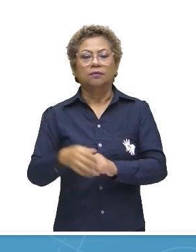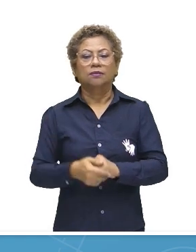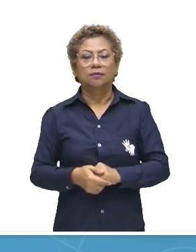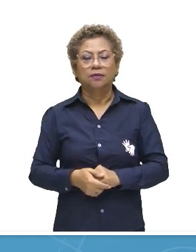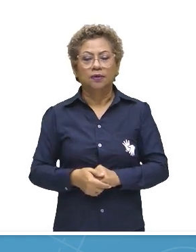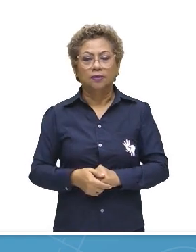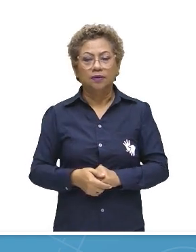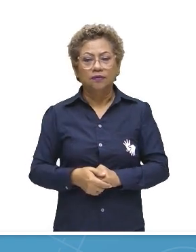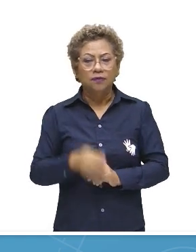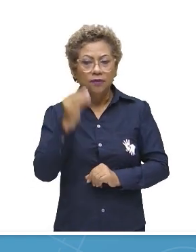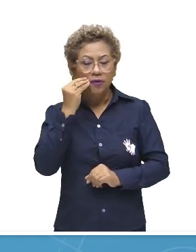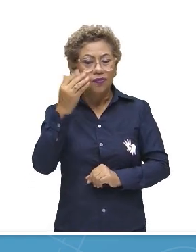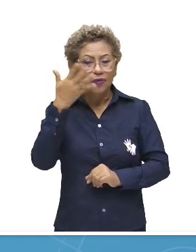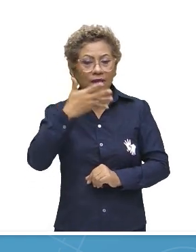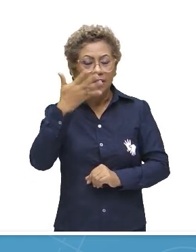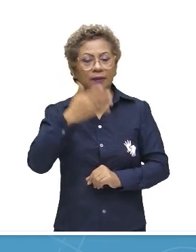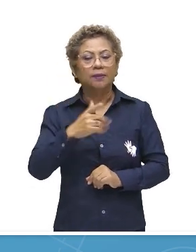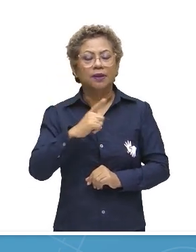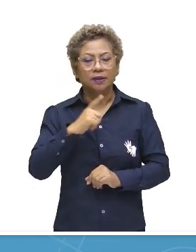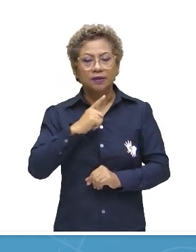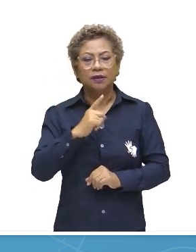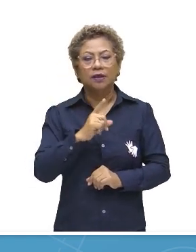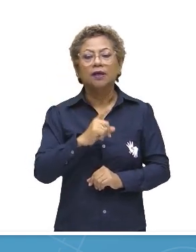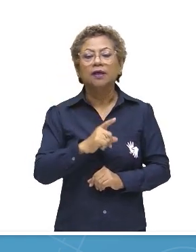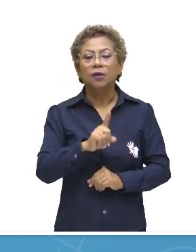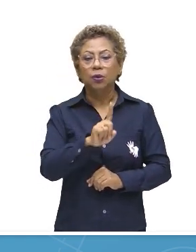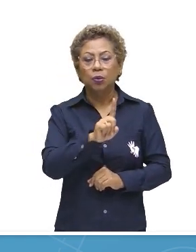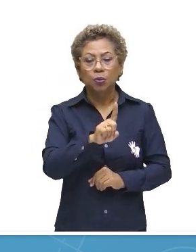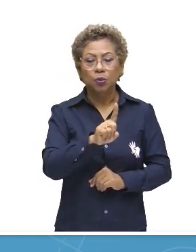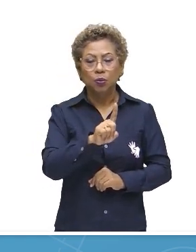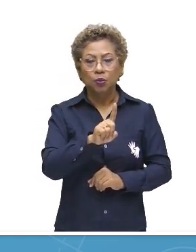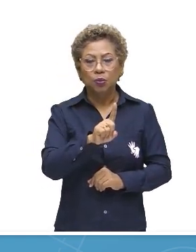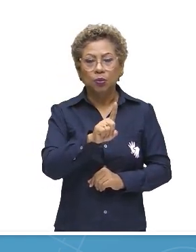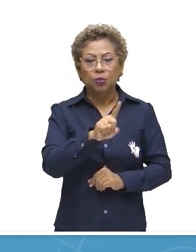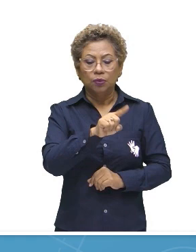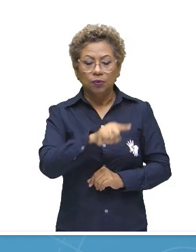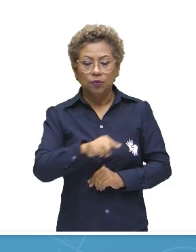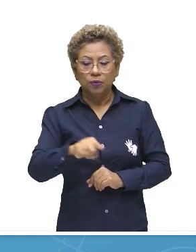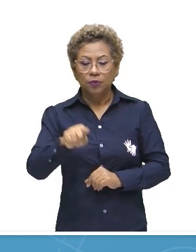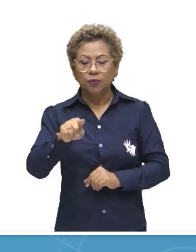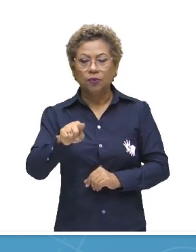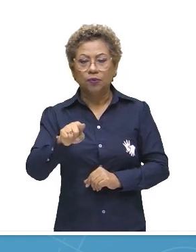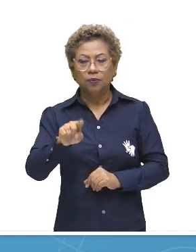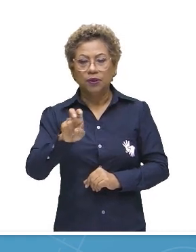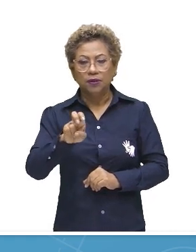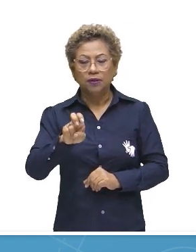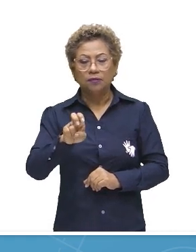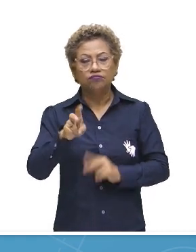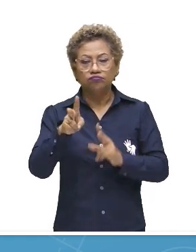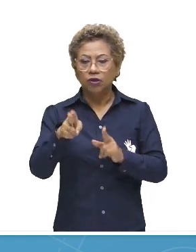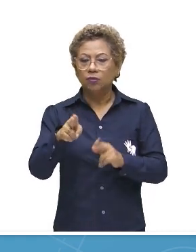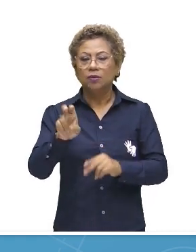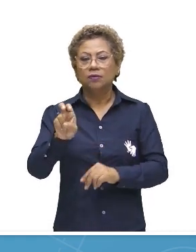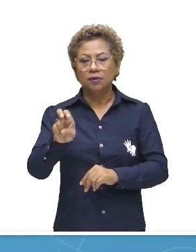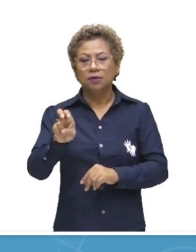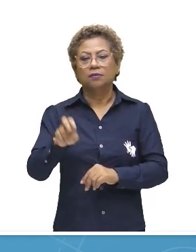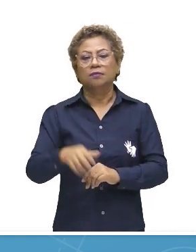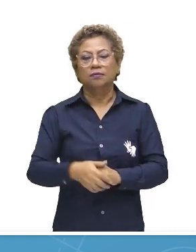aí. Ok? Então, 1 vezes 5 é igual a 5. Quando você dividir 144 por 5, você vai obter